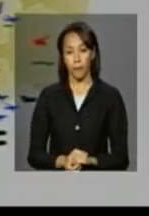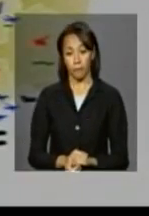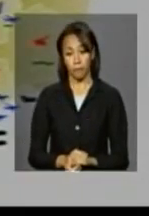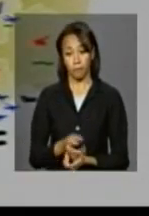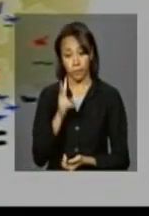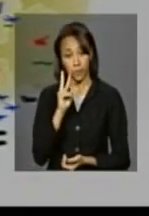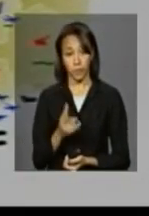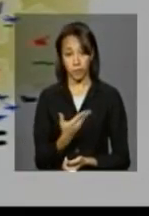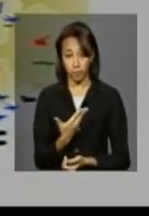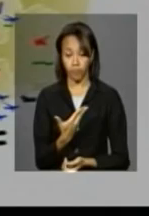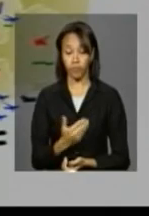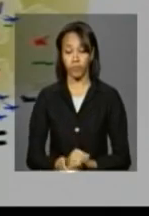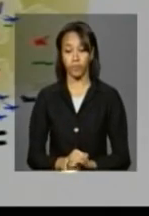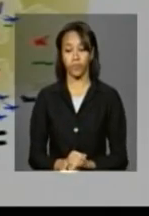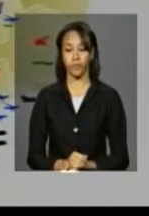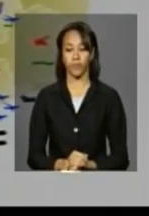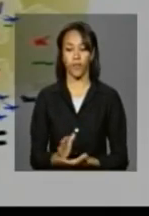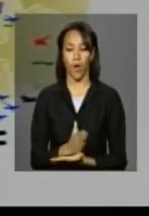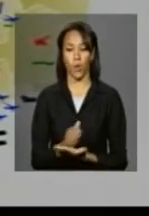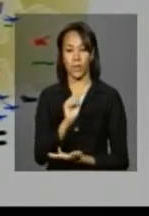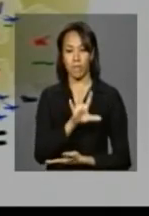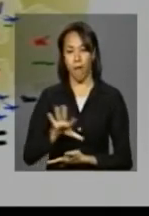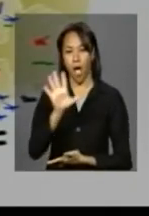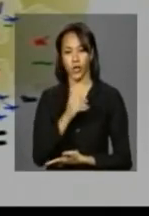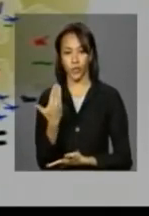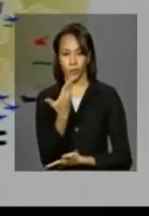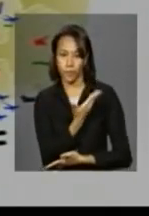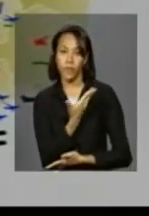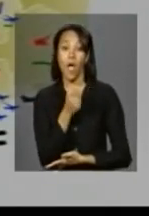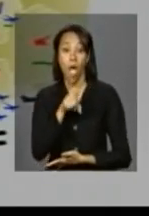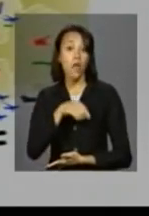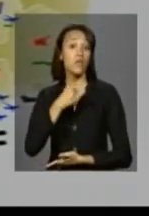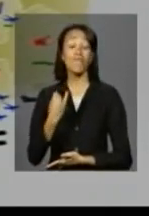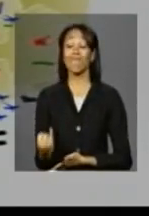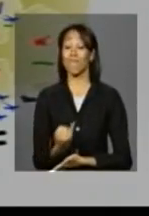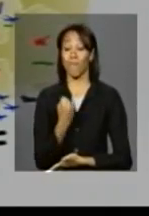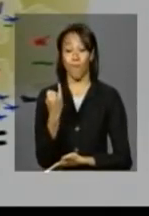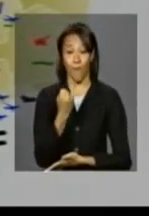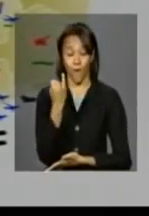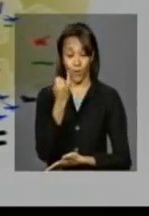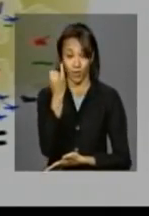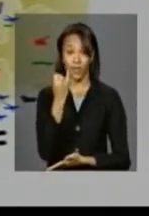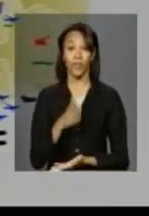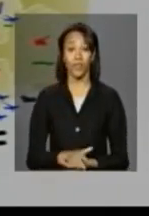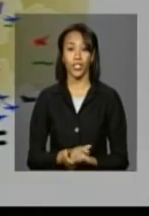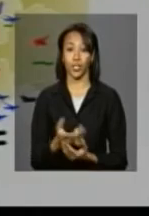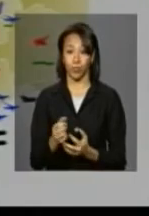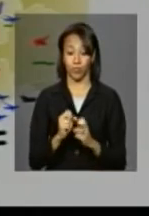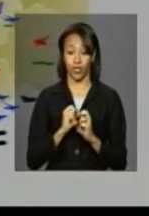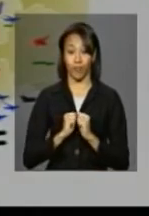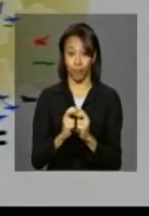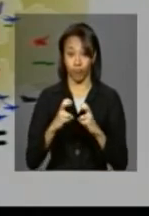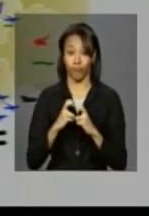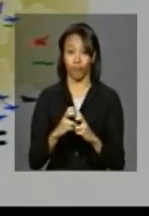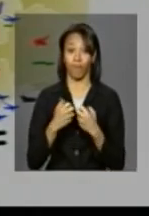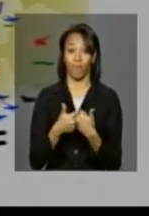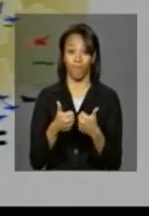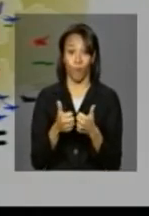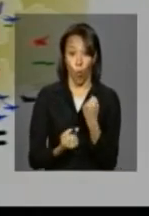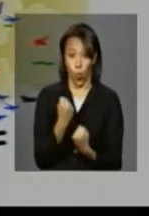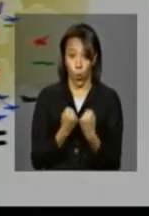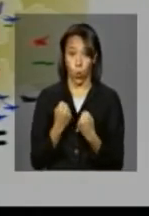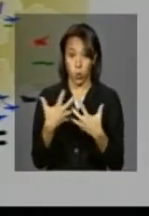Aí nós vamos ver algumas imagens disso, mas são obras importantes para o escoamento da nossa produção agrícola, 163,